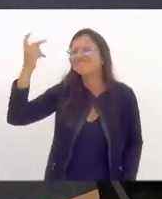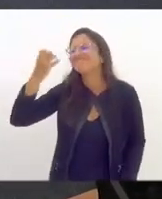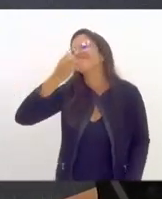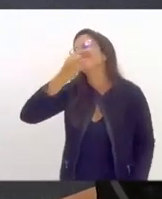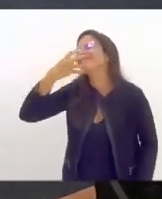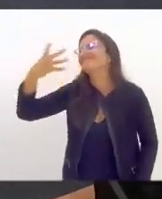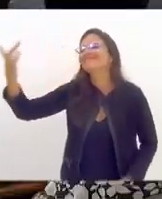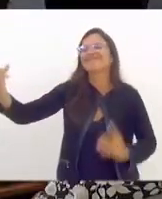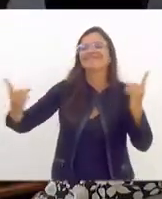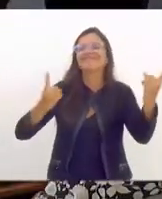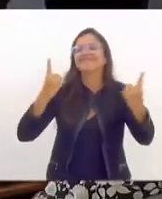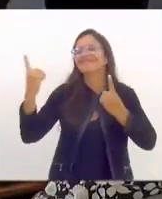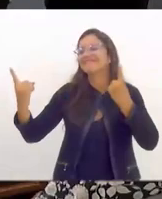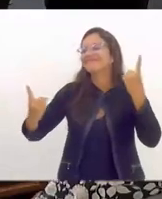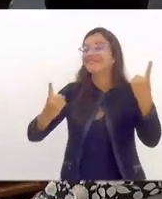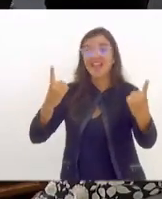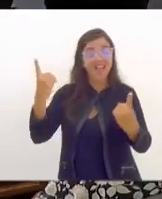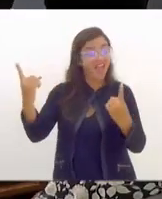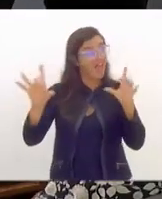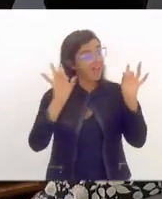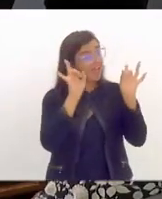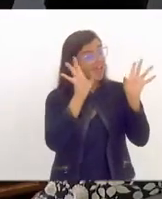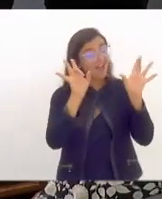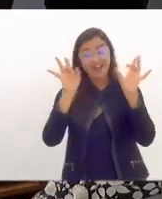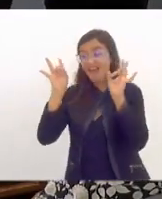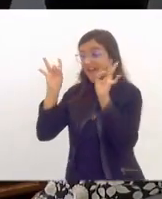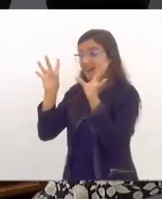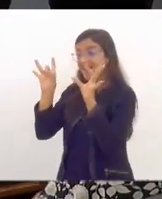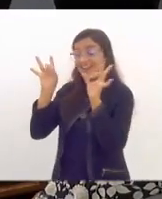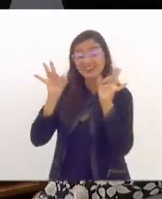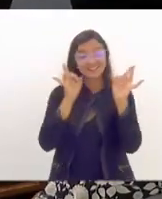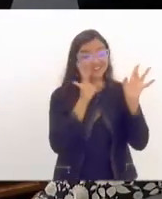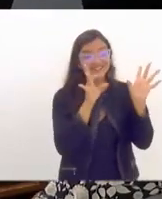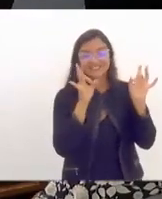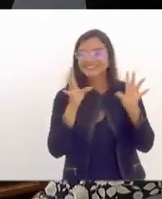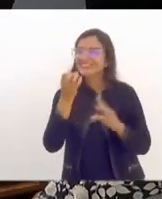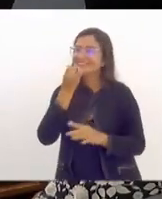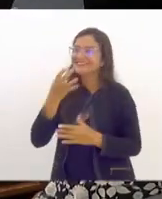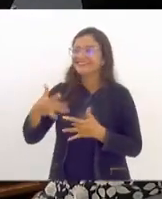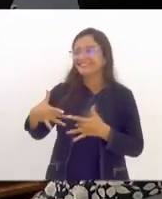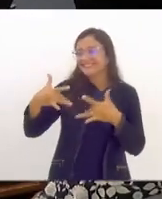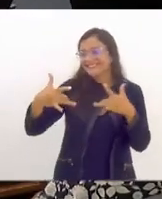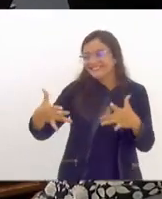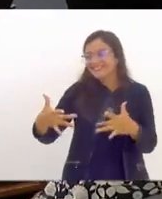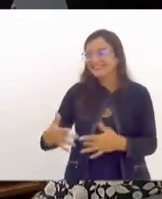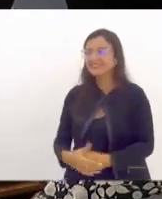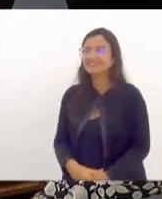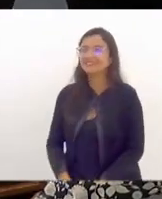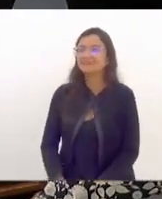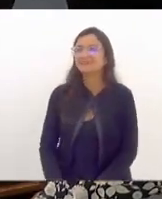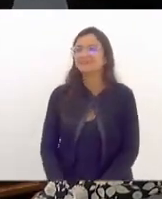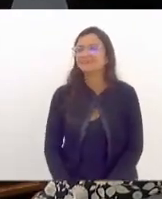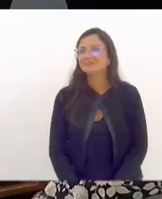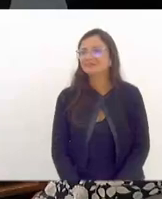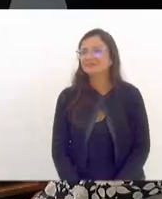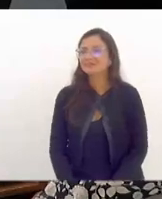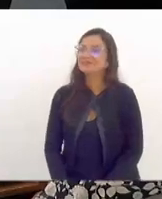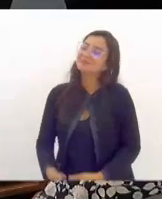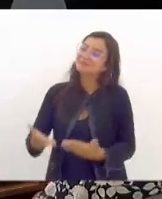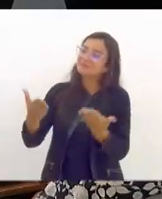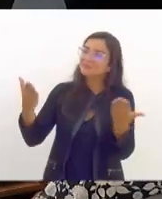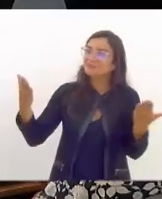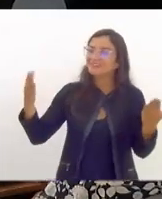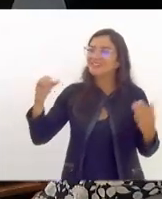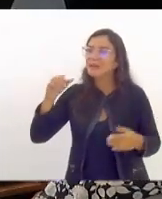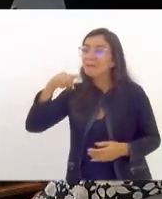e também tem talento de boa vontade Dona que